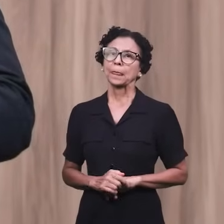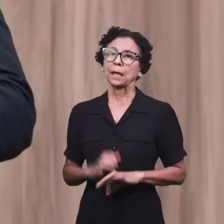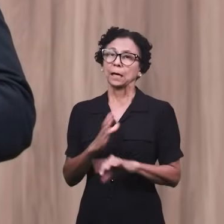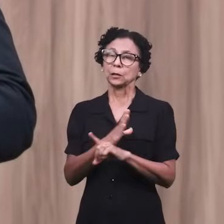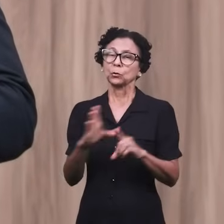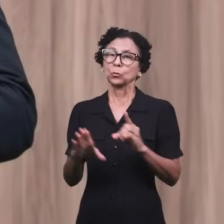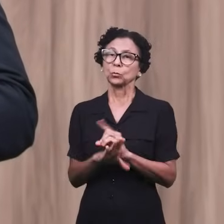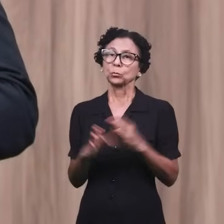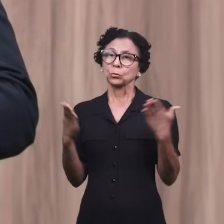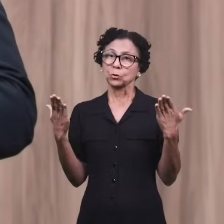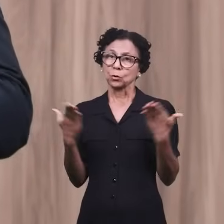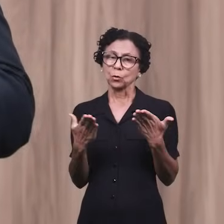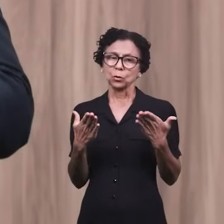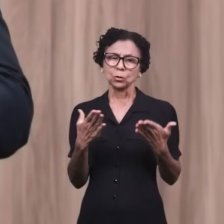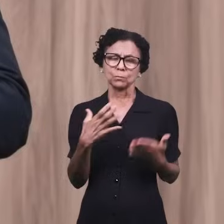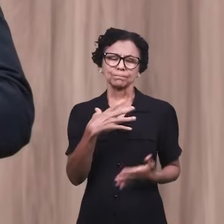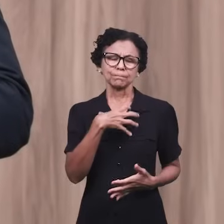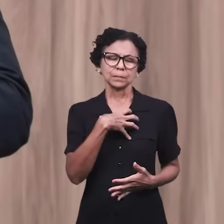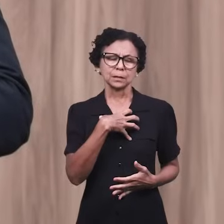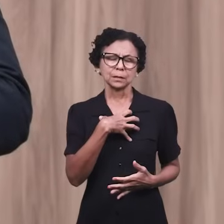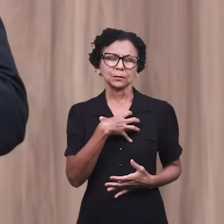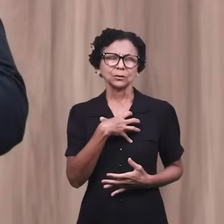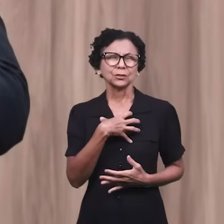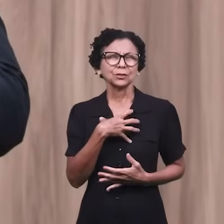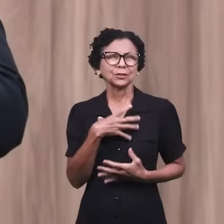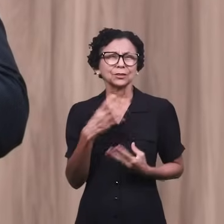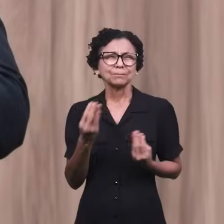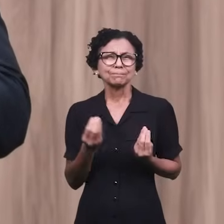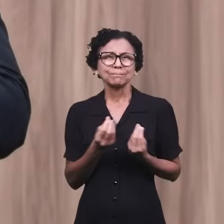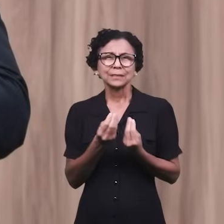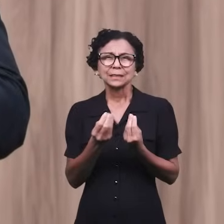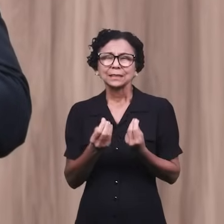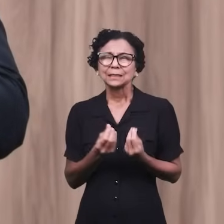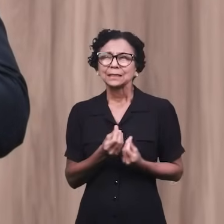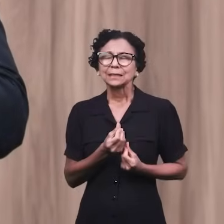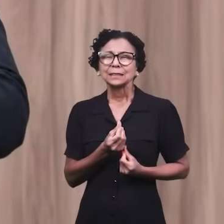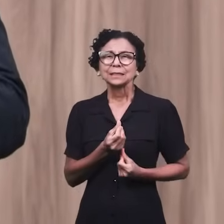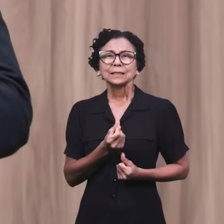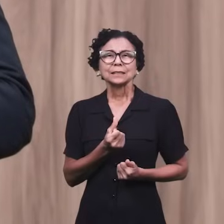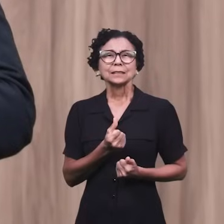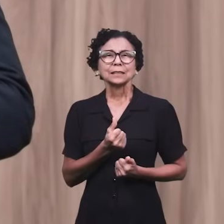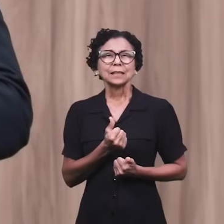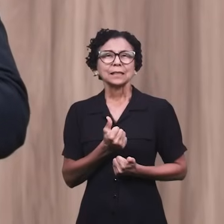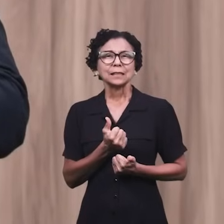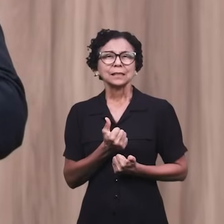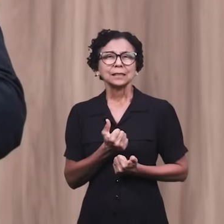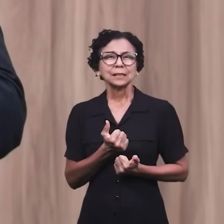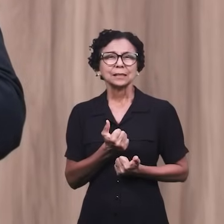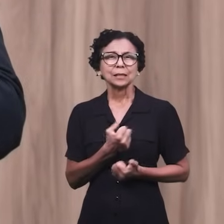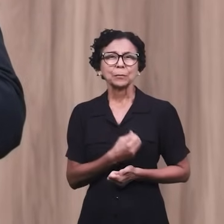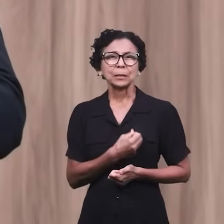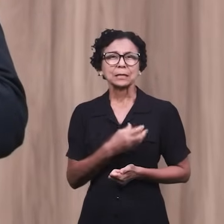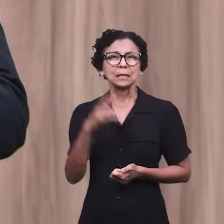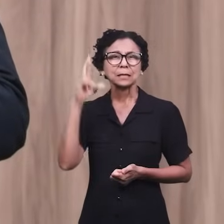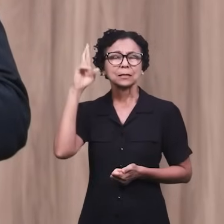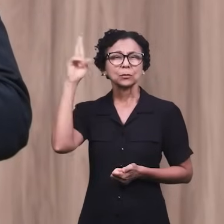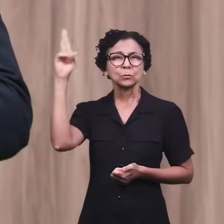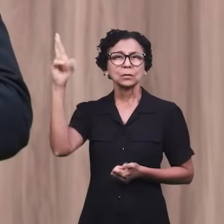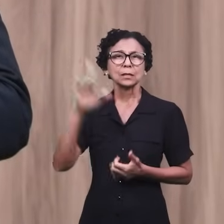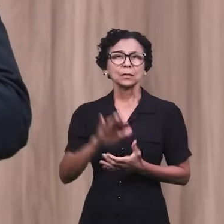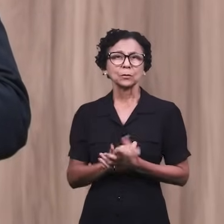de quebrantamento e refrigério, e a comunhão deles com o Senhor está sendo